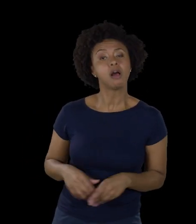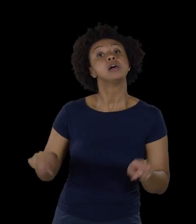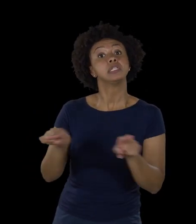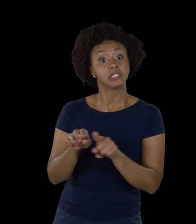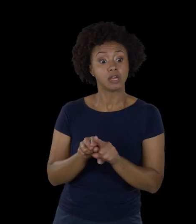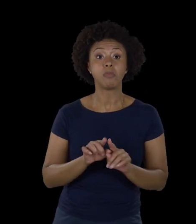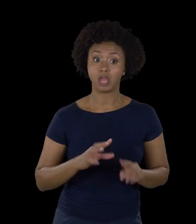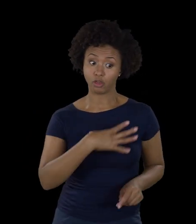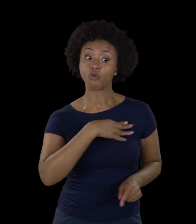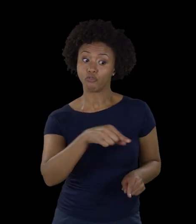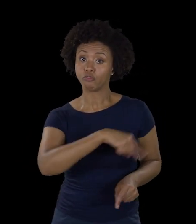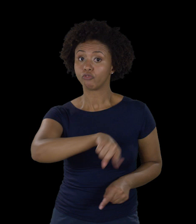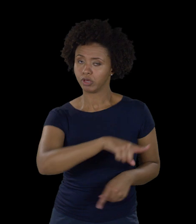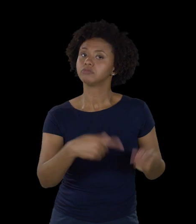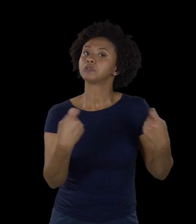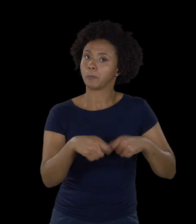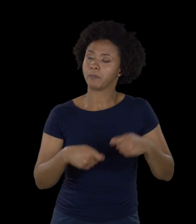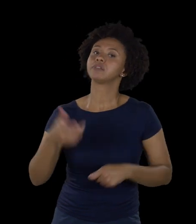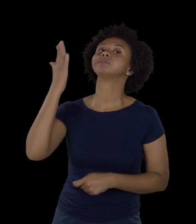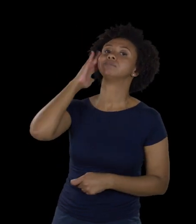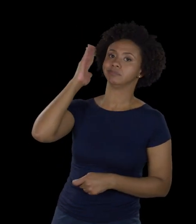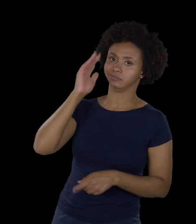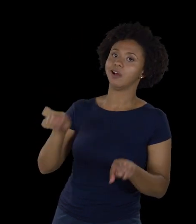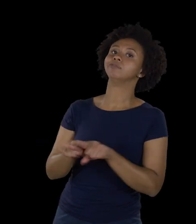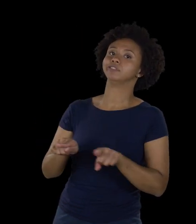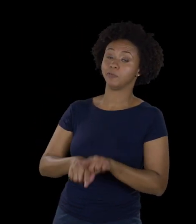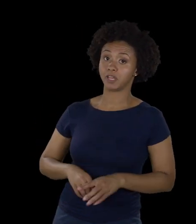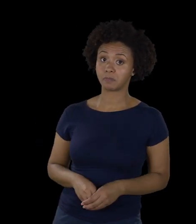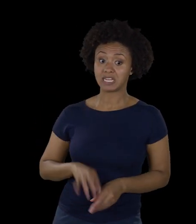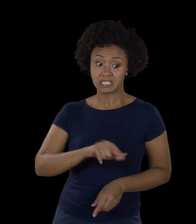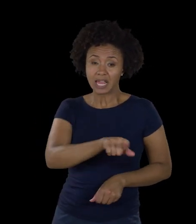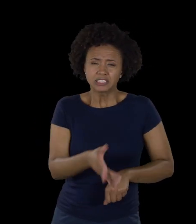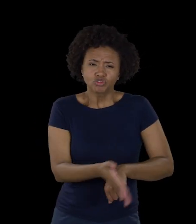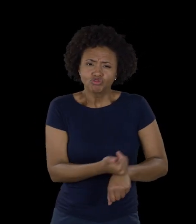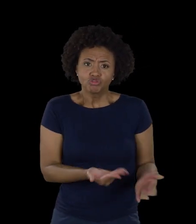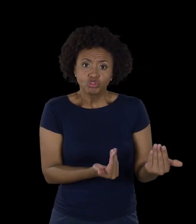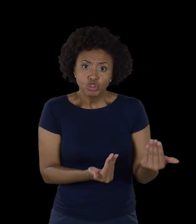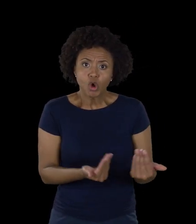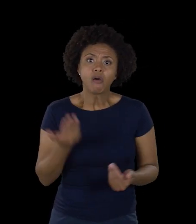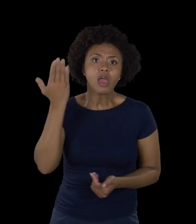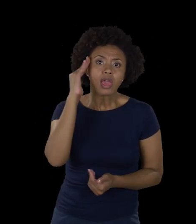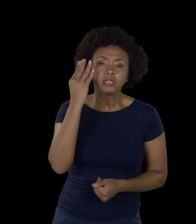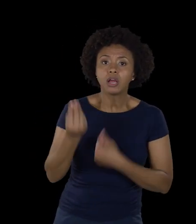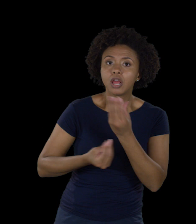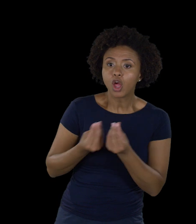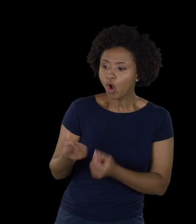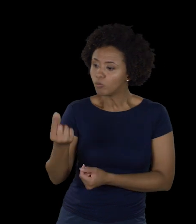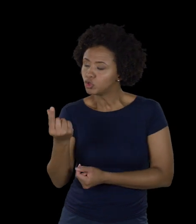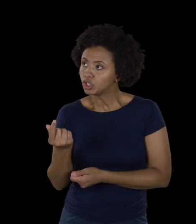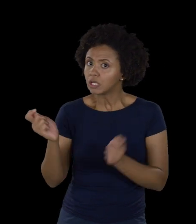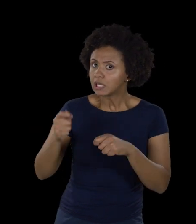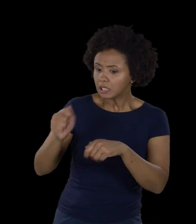os filhos diretamente. Quanto mais cedo eles tiverem essa preocupação com o dinheiro e com a possibilidade de